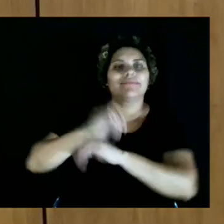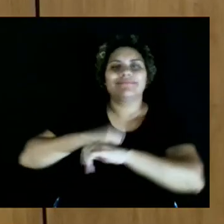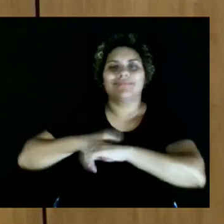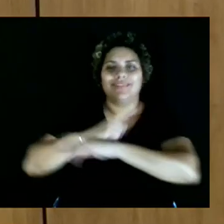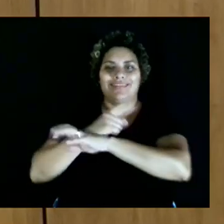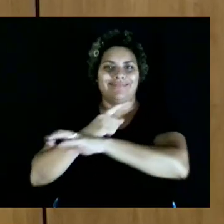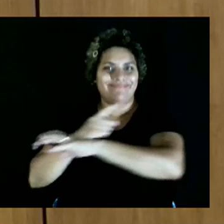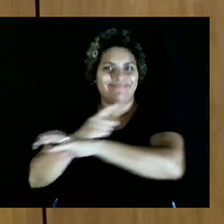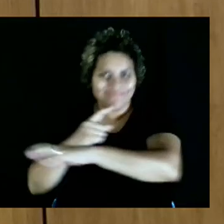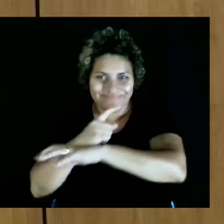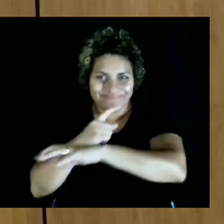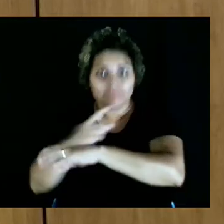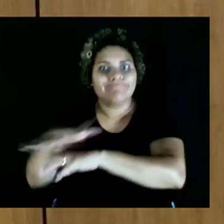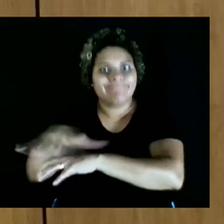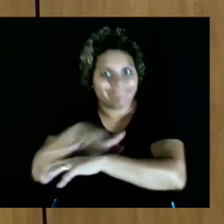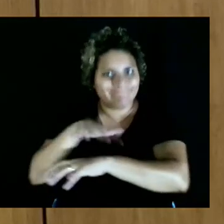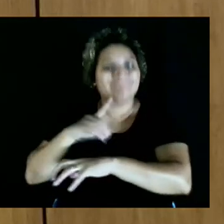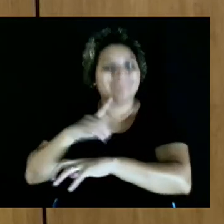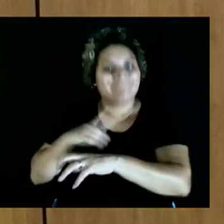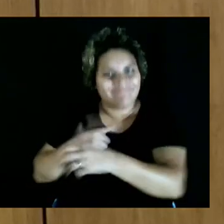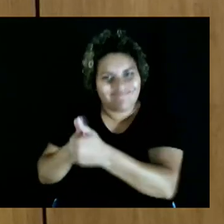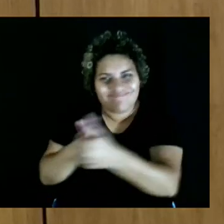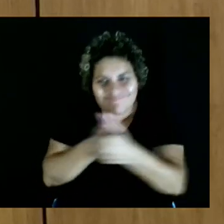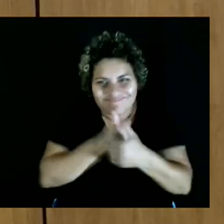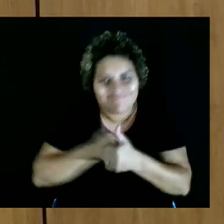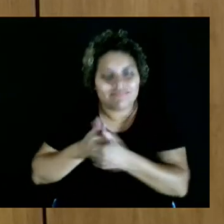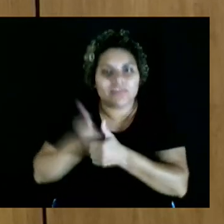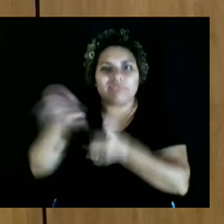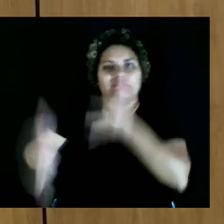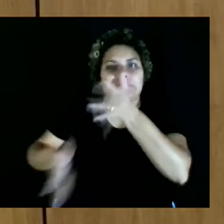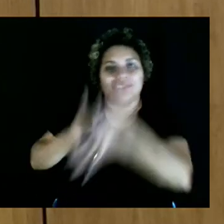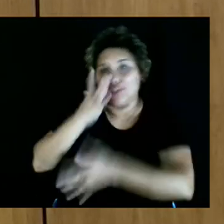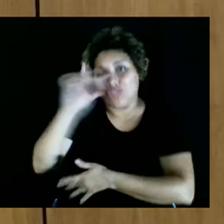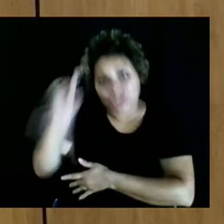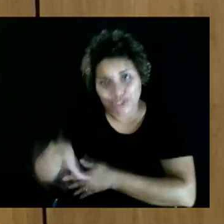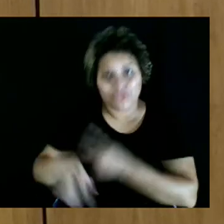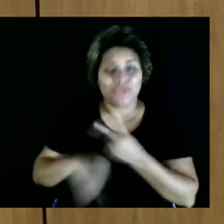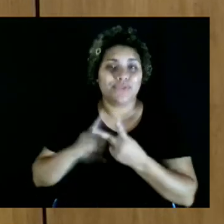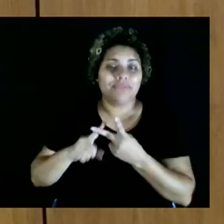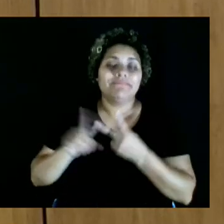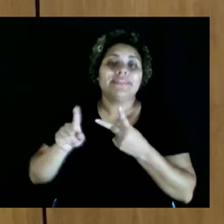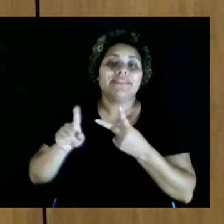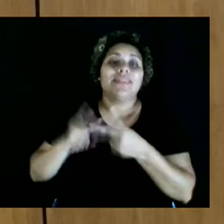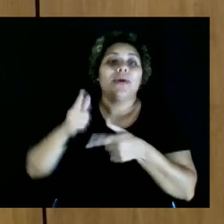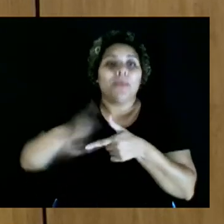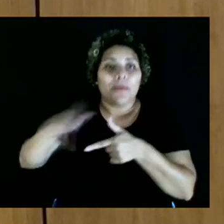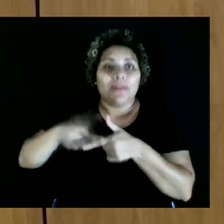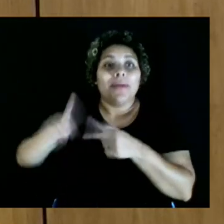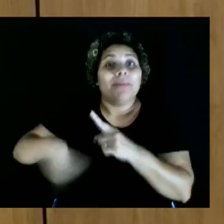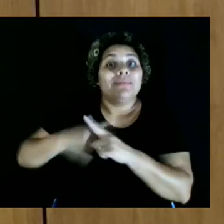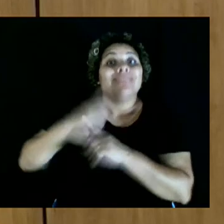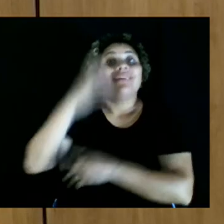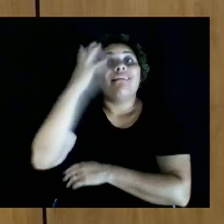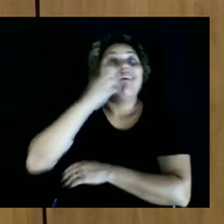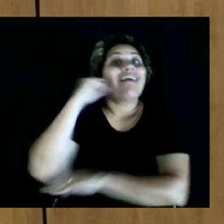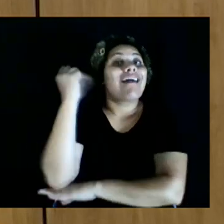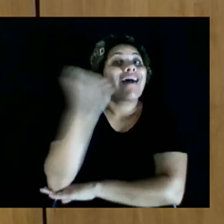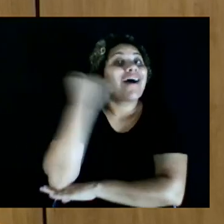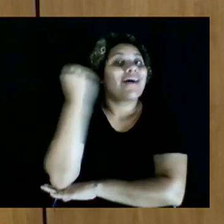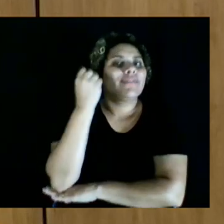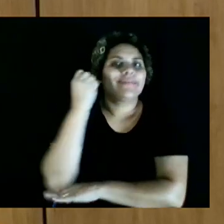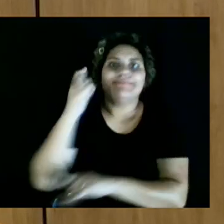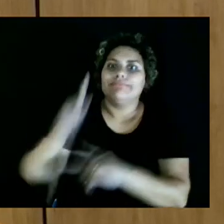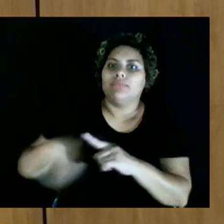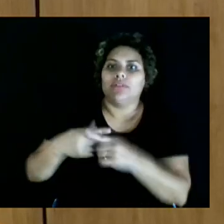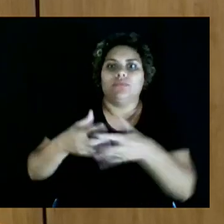onde tem bastante, na área onde tem descarte de entulho. Nós temos um problema muito mais grave, que é uma dimensão muito maior, que